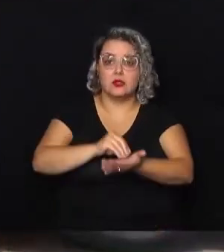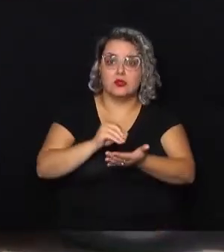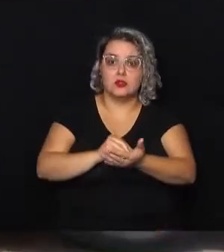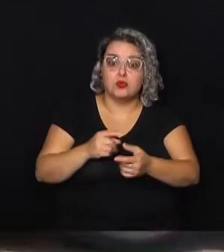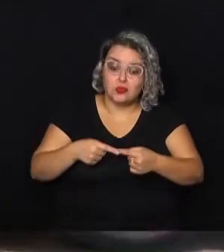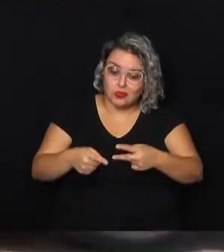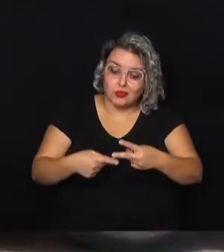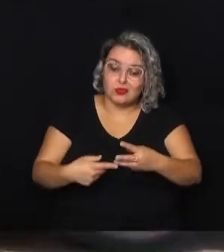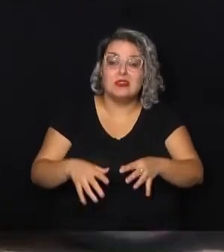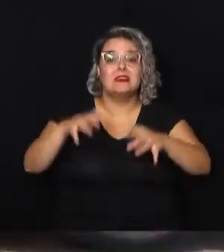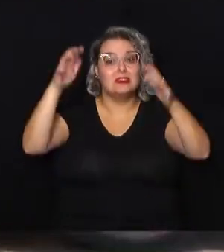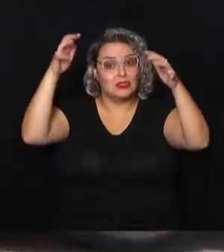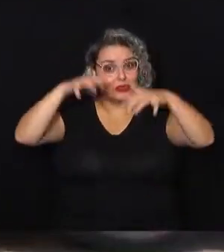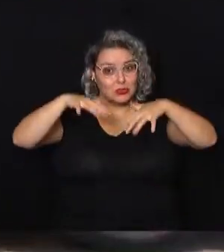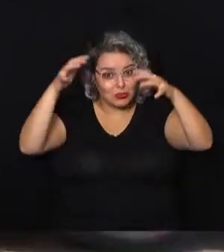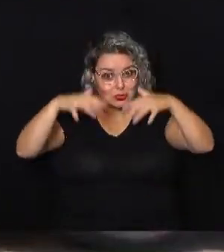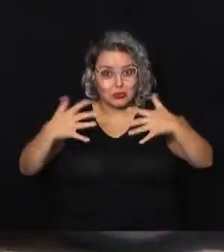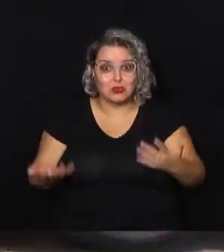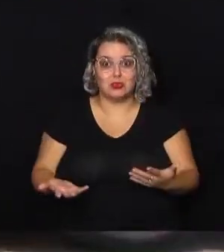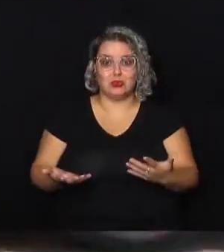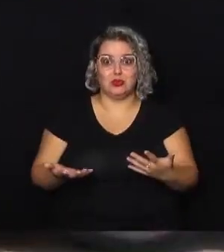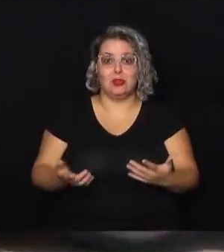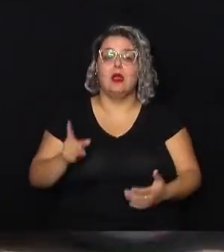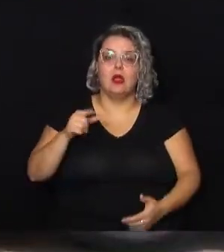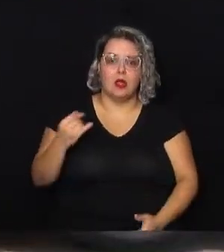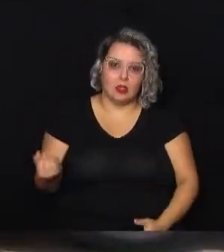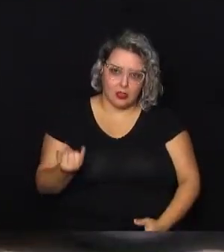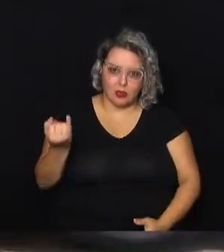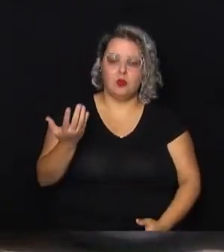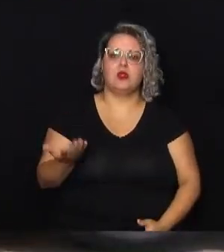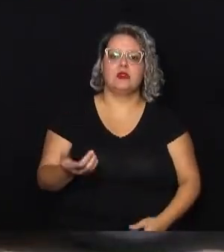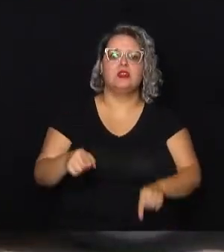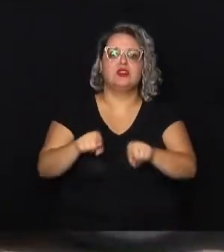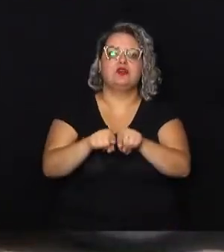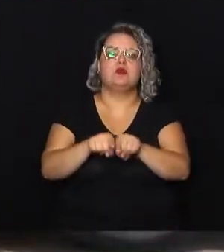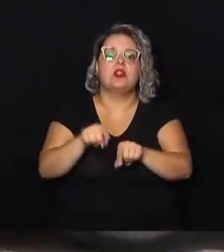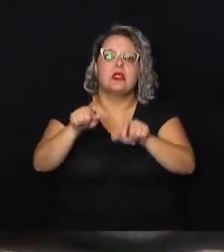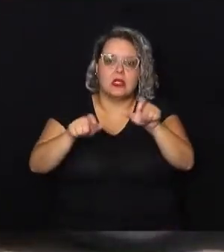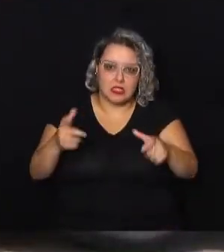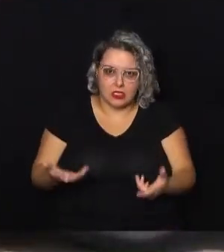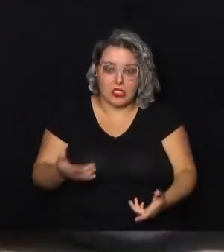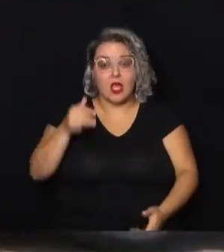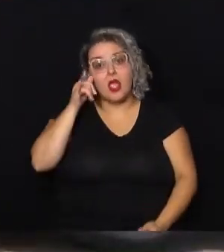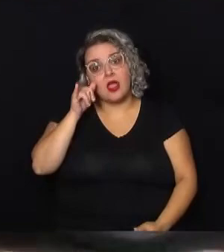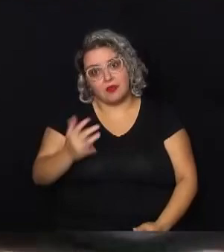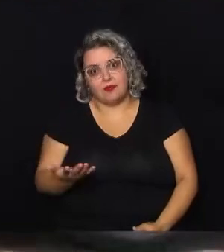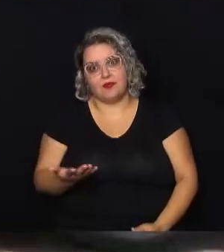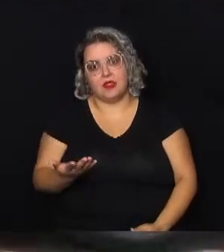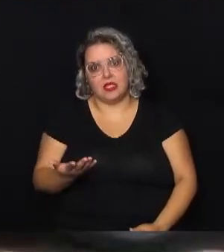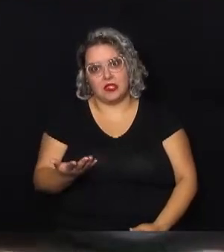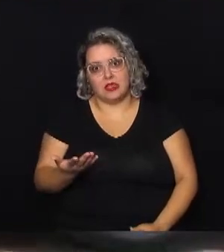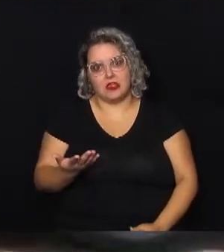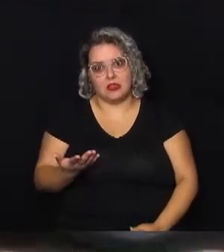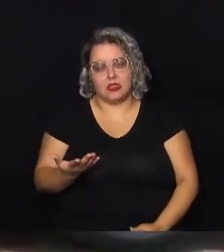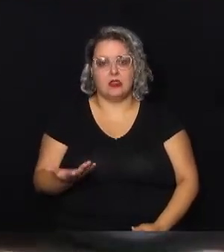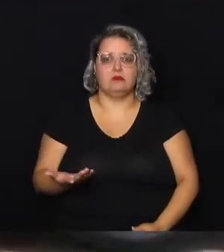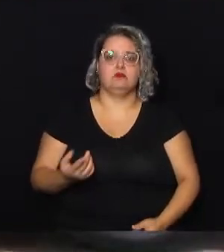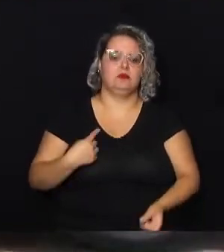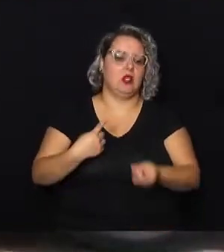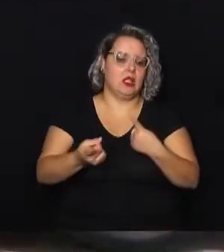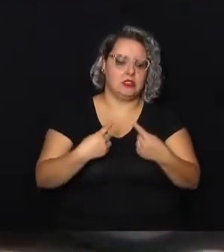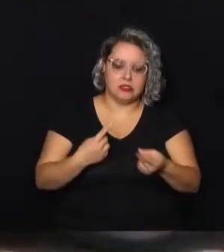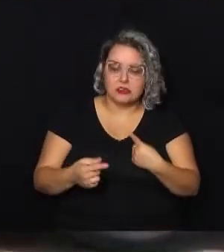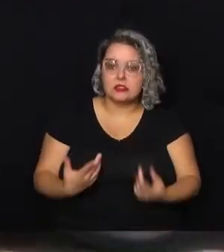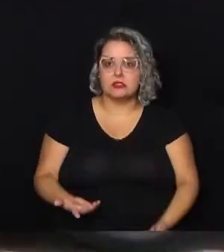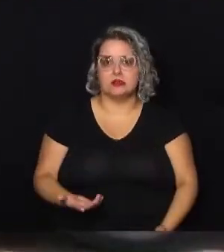muita chuva, então é importante também que as pessoas evitem estar nas estradas,